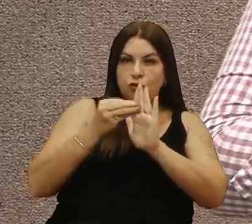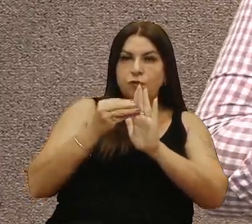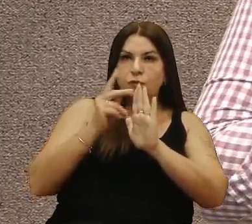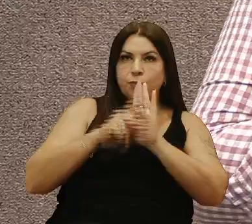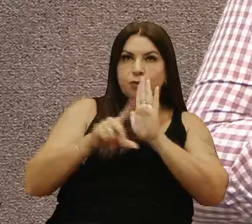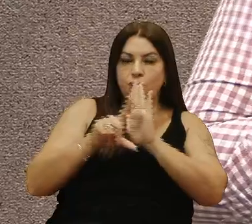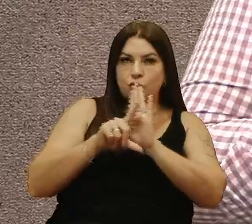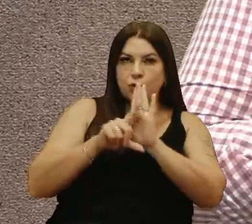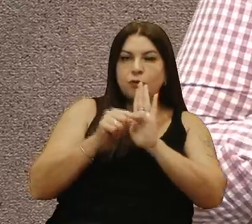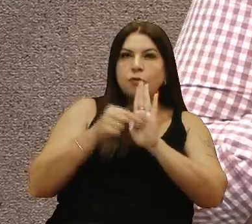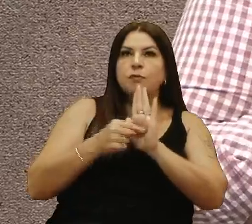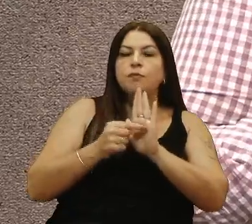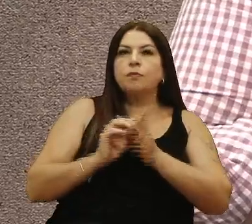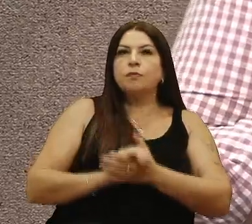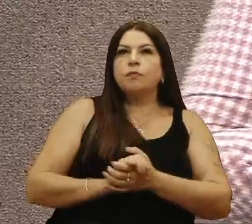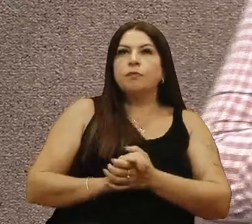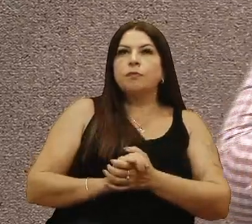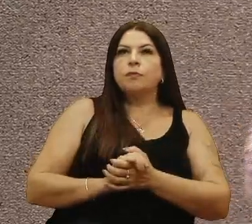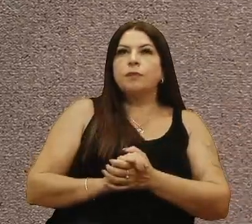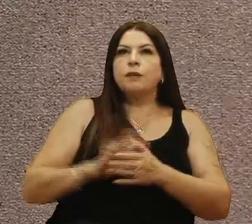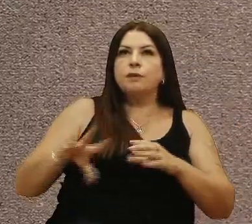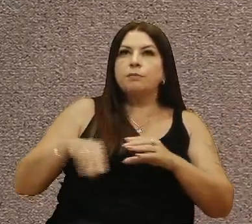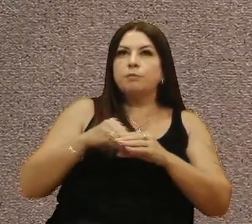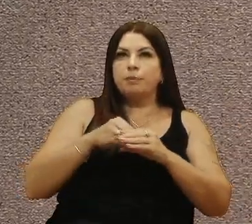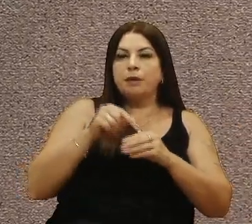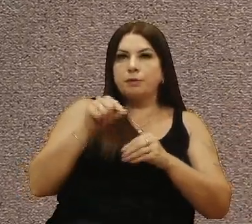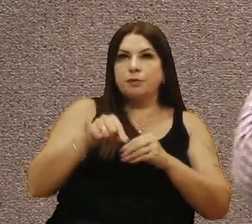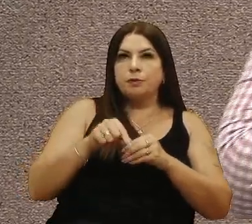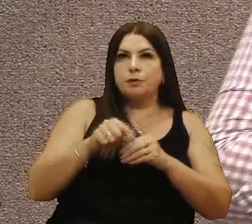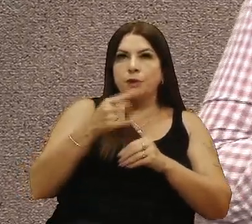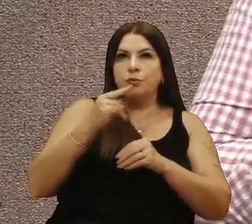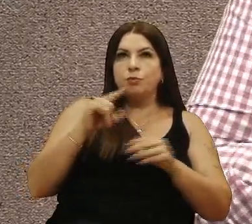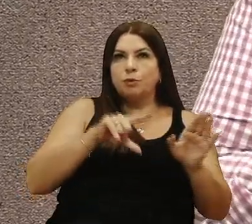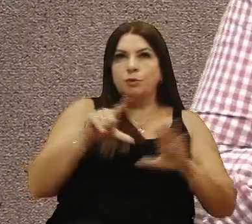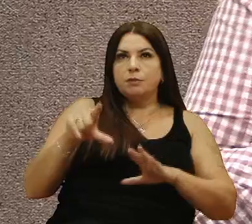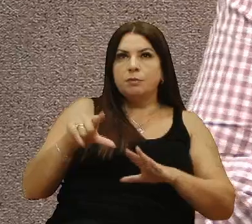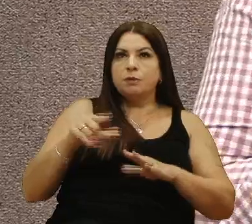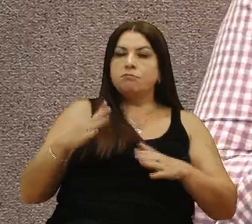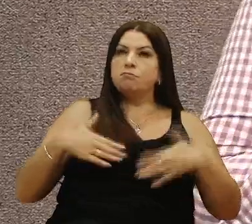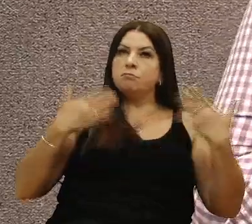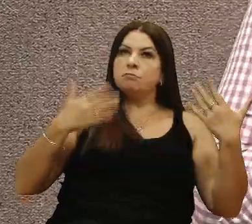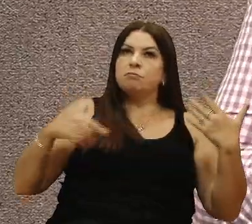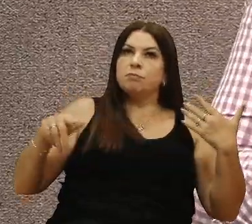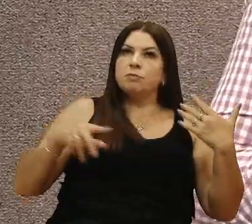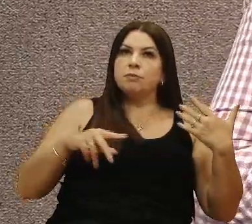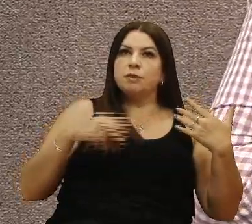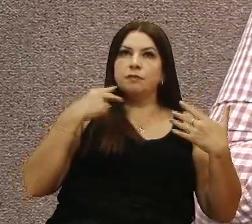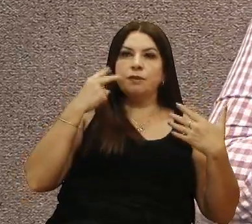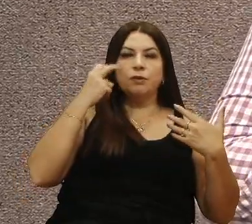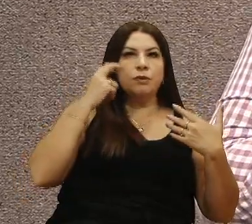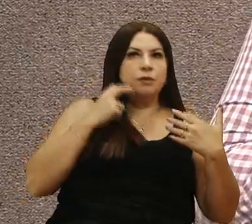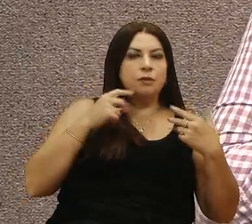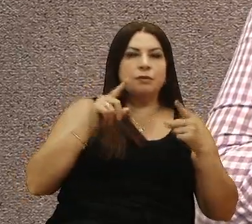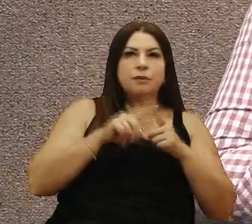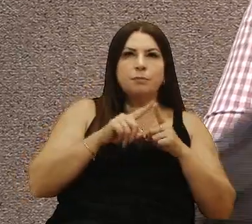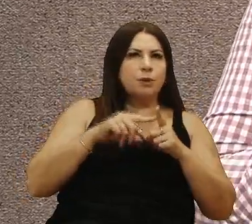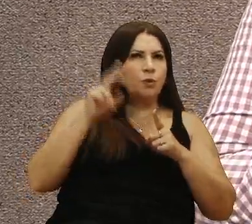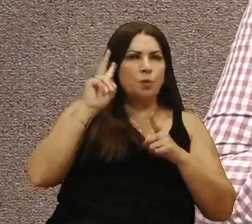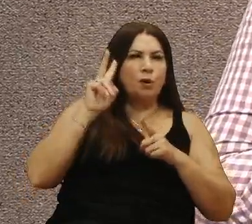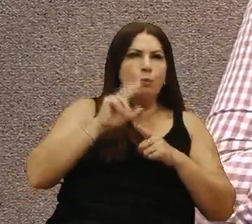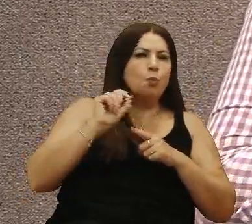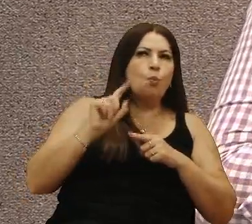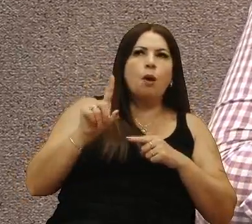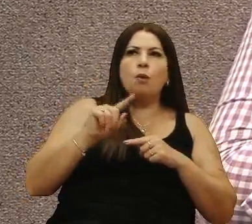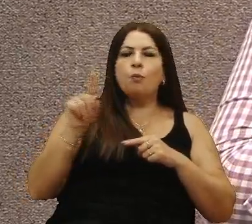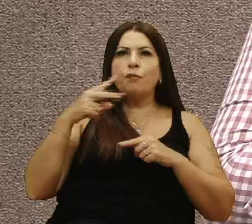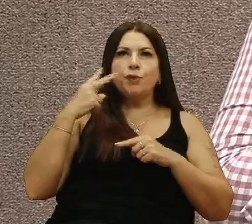projeto, elas fizessem parte deste acordo. Na última semana nos tomou por surpresa, o vereador Daniel estava aqui na sessão também, e eu não lembro agora qual